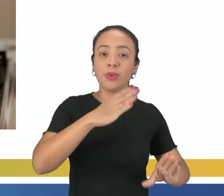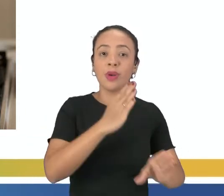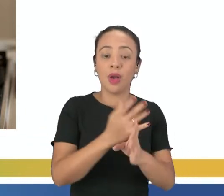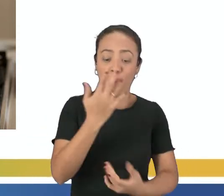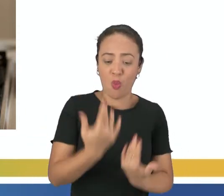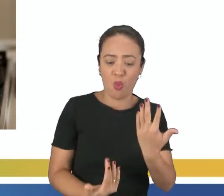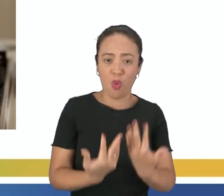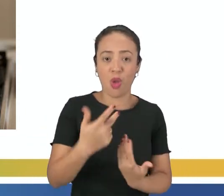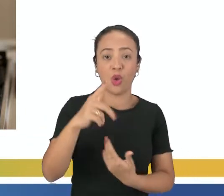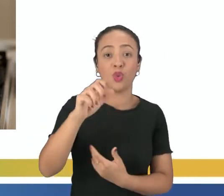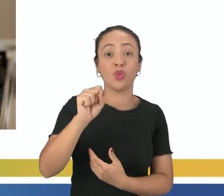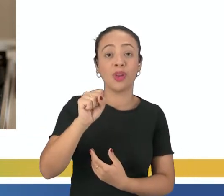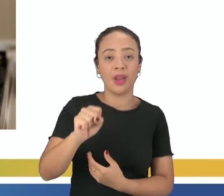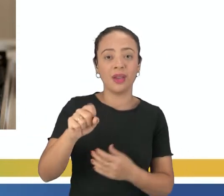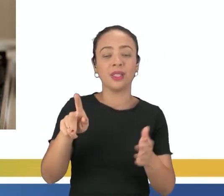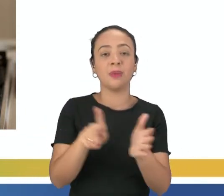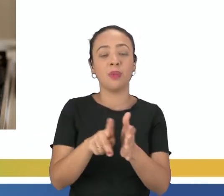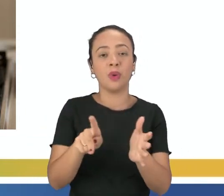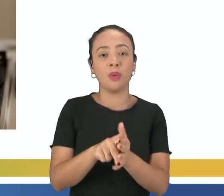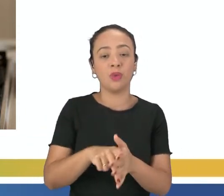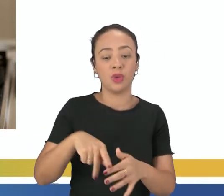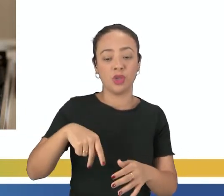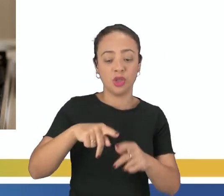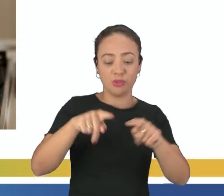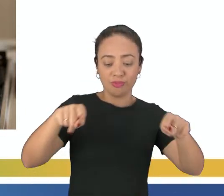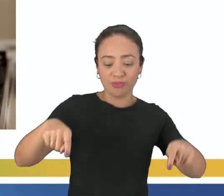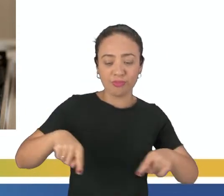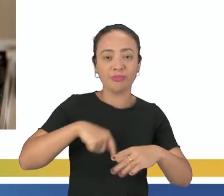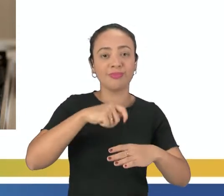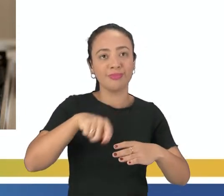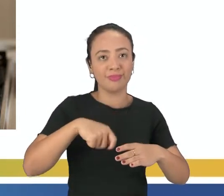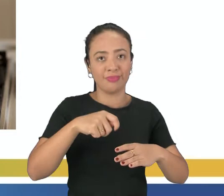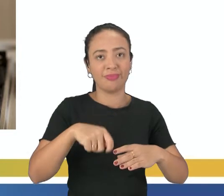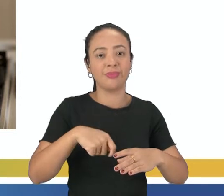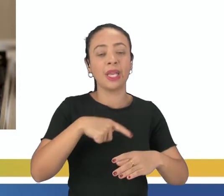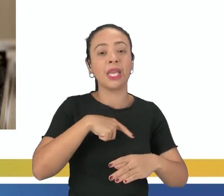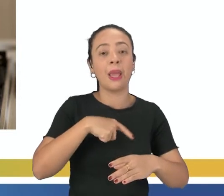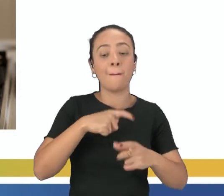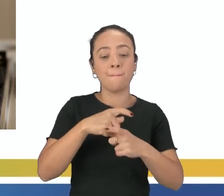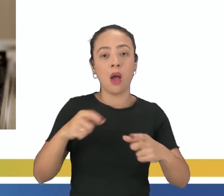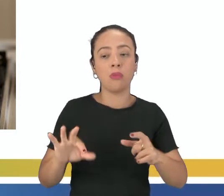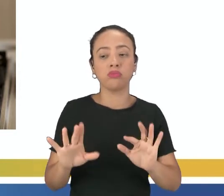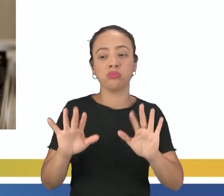da combustão do gás de cozinha, que é formado em grande parte por